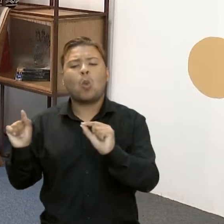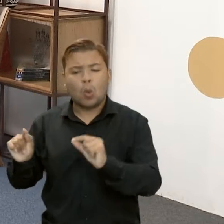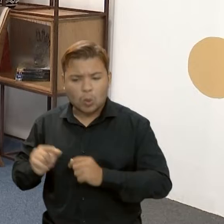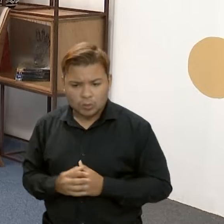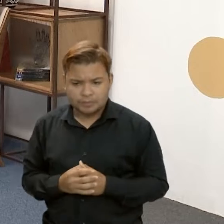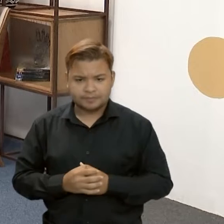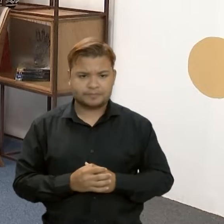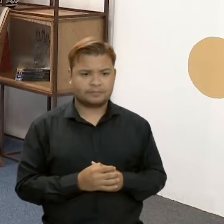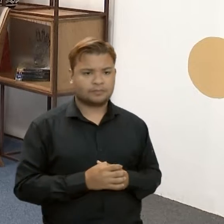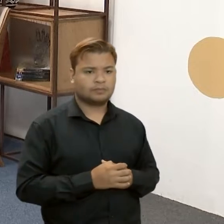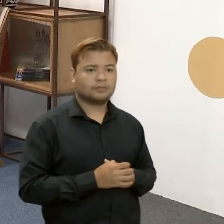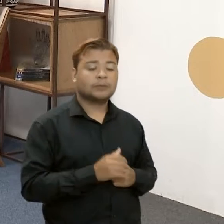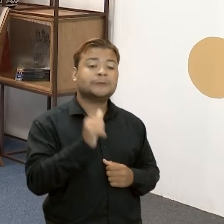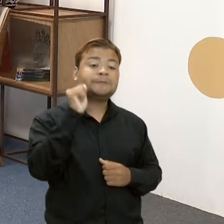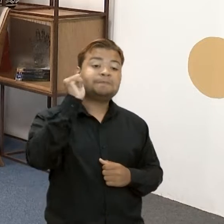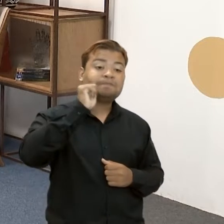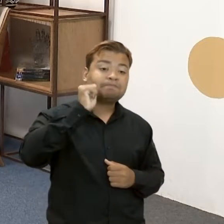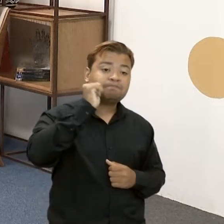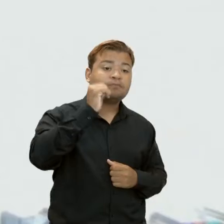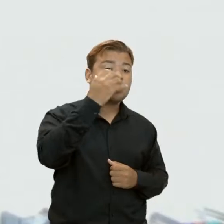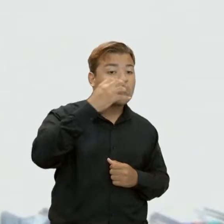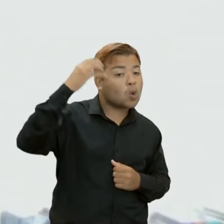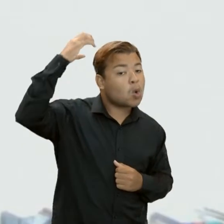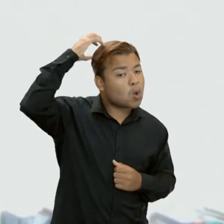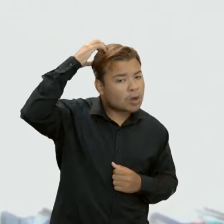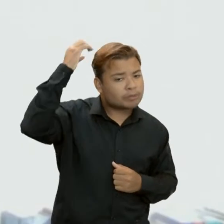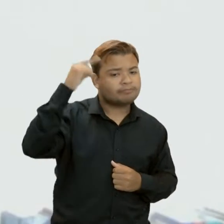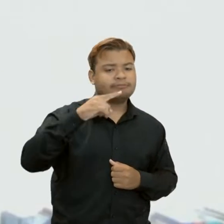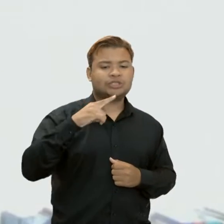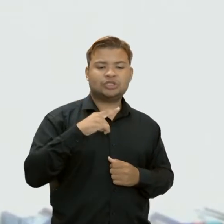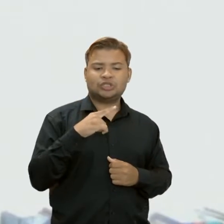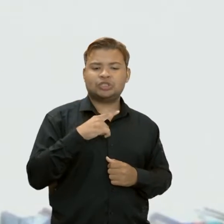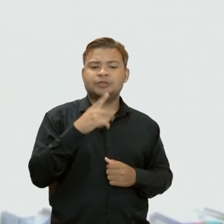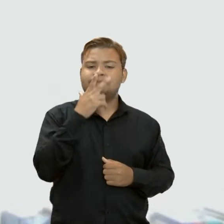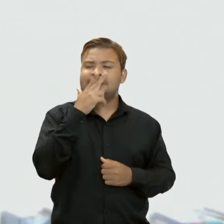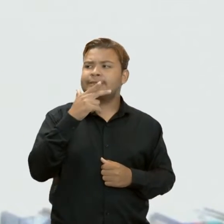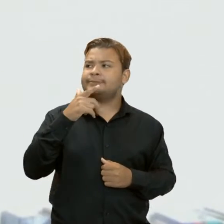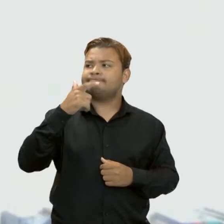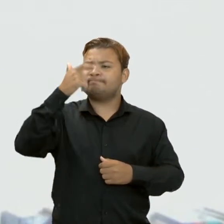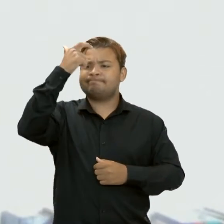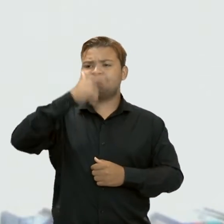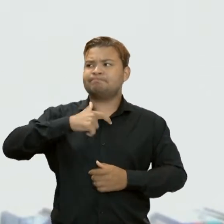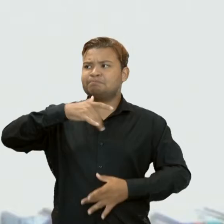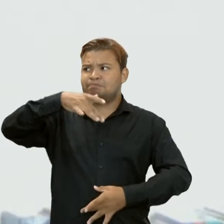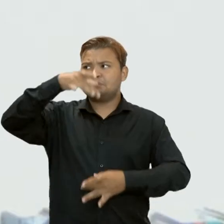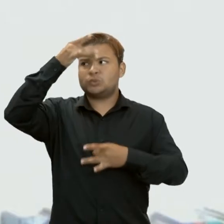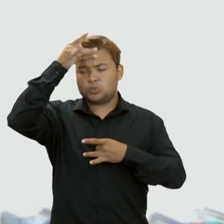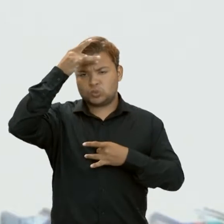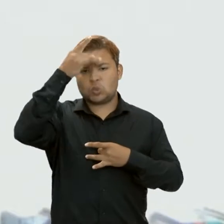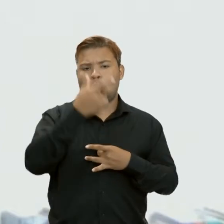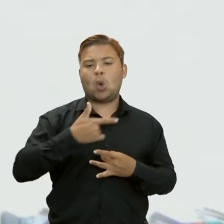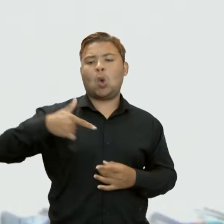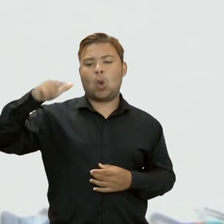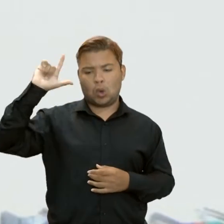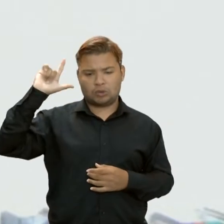Cora Coralina, ela tinha uma persona, vamos assim dizer. Então, muitas vezes ela fala,